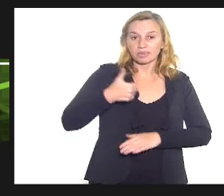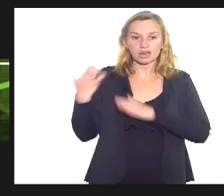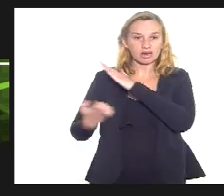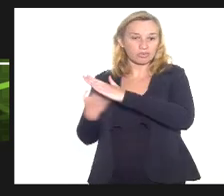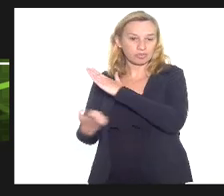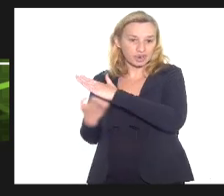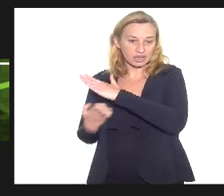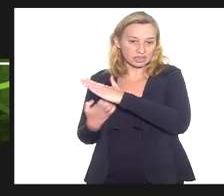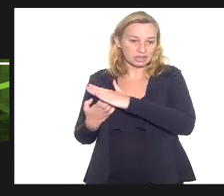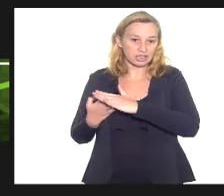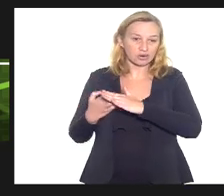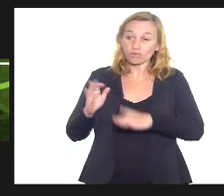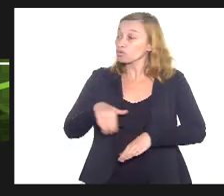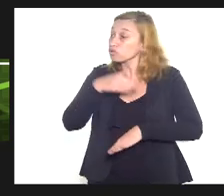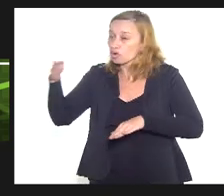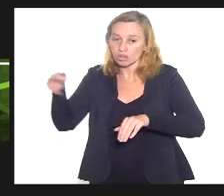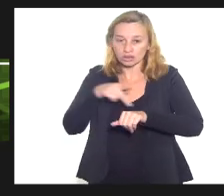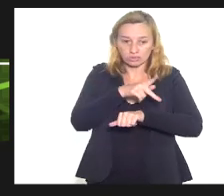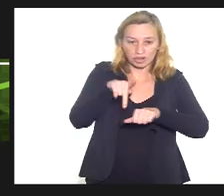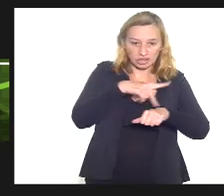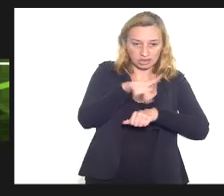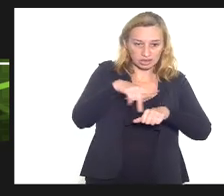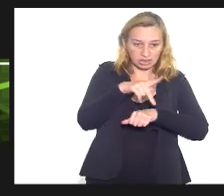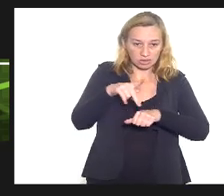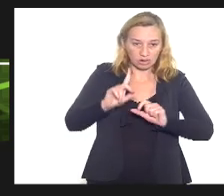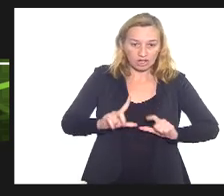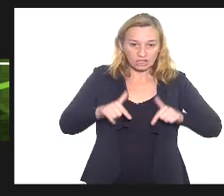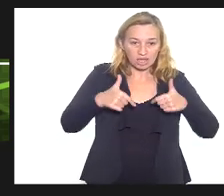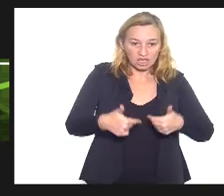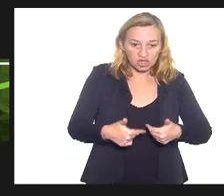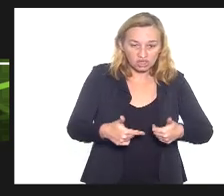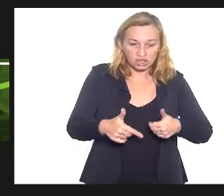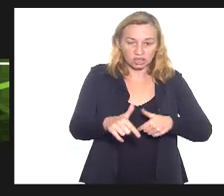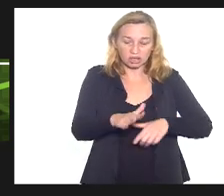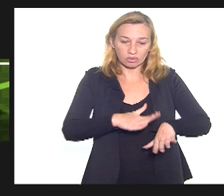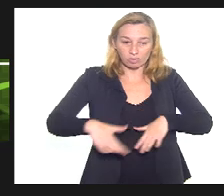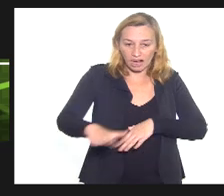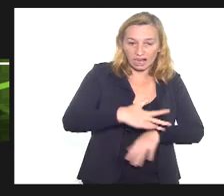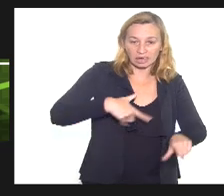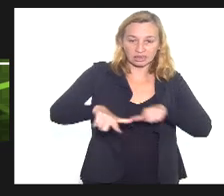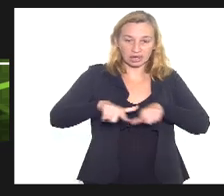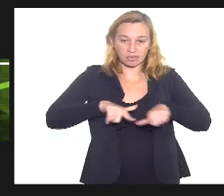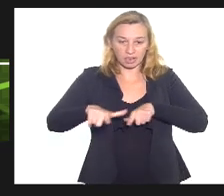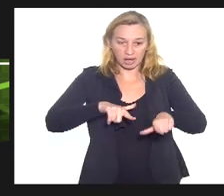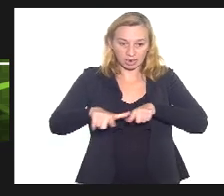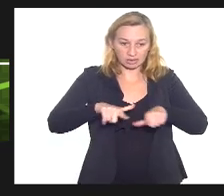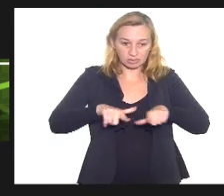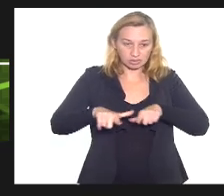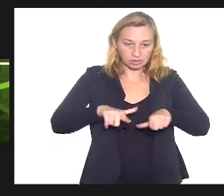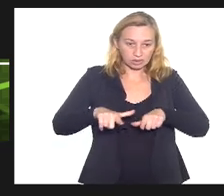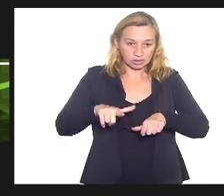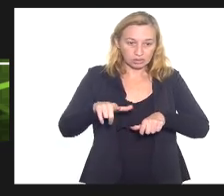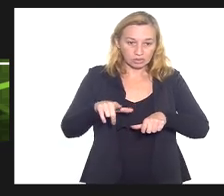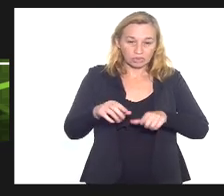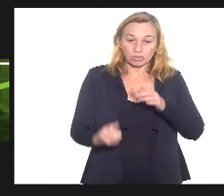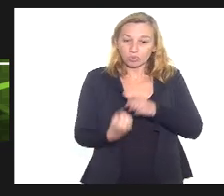empresa internacional a operar um campo em produção no pré-sal.